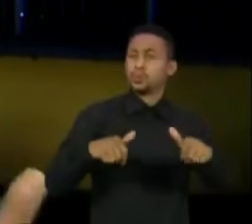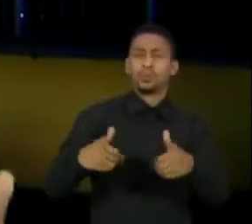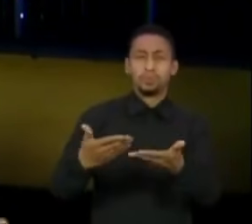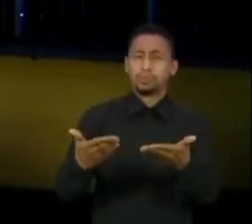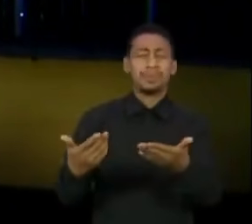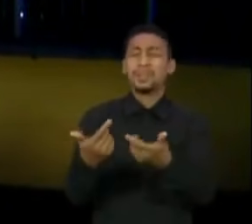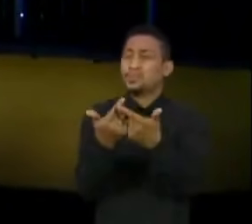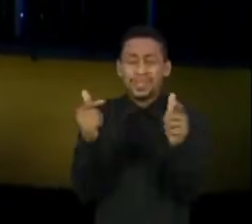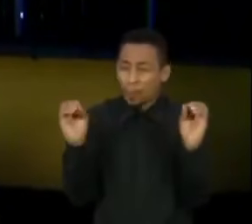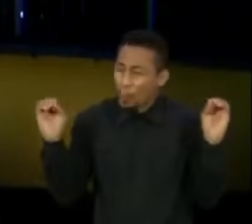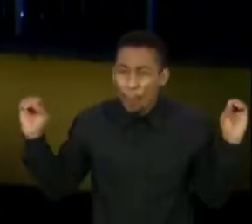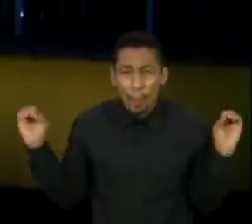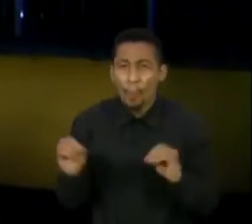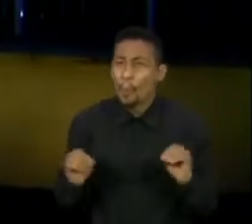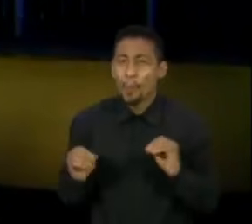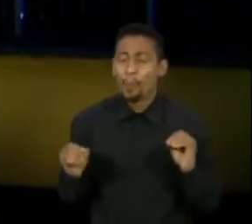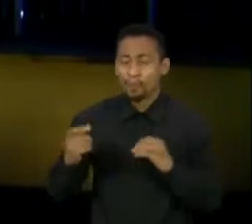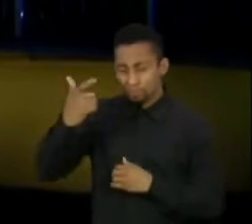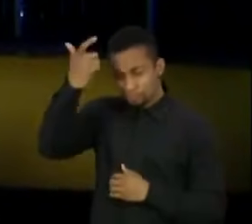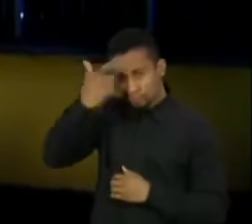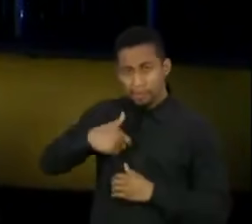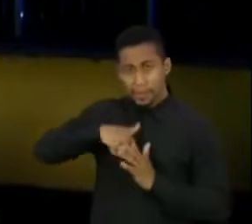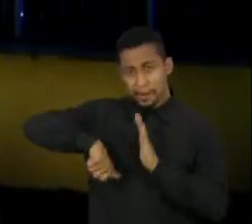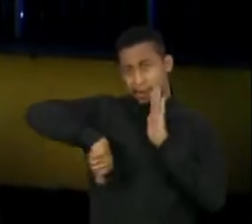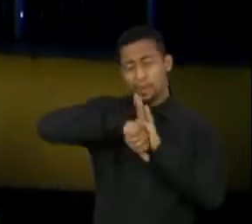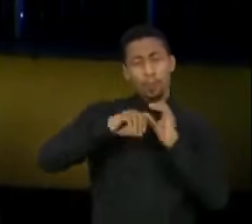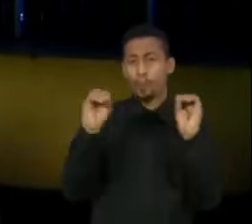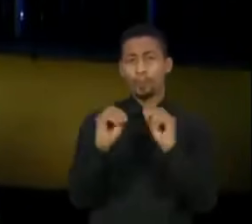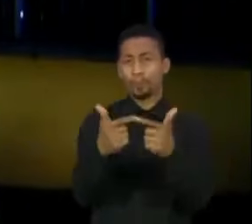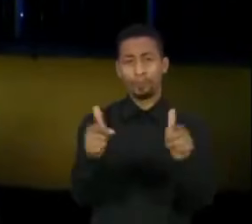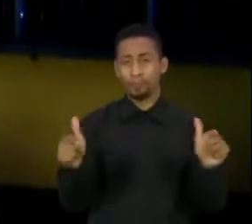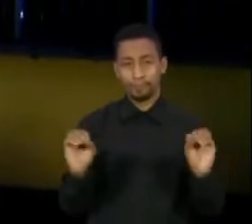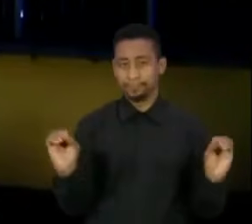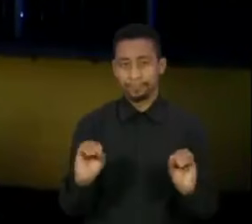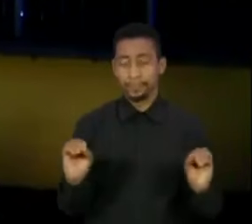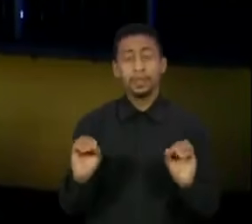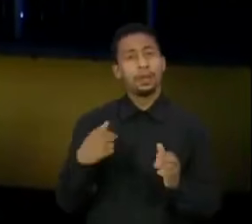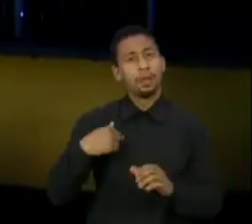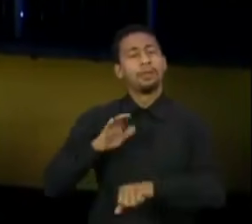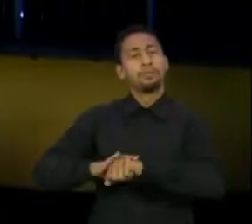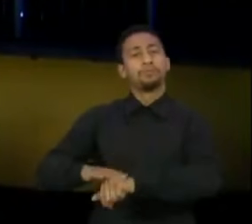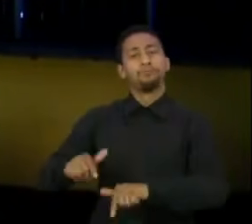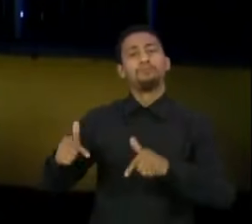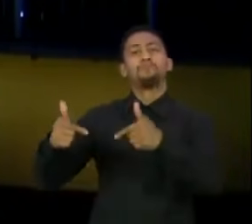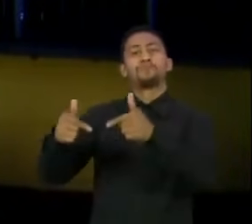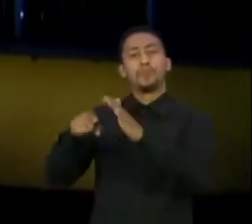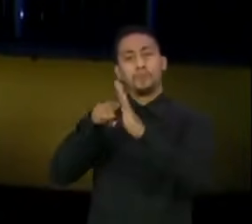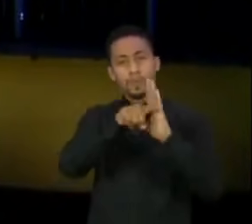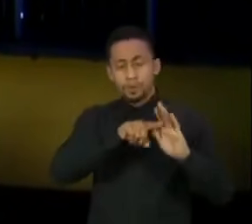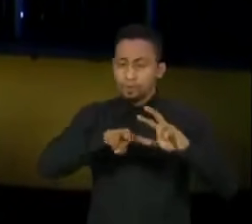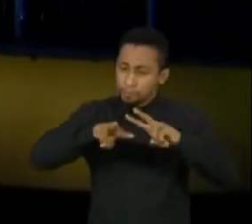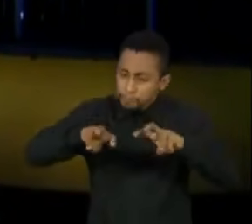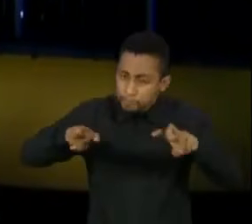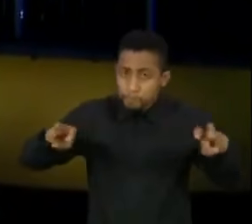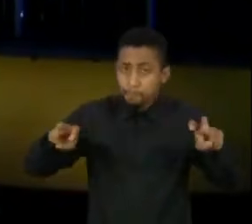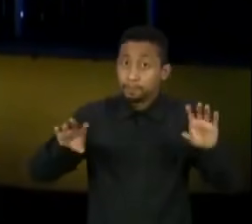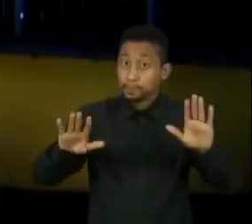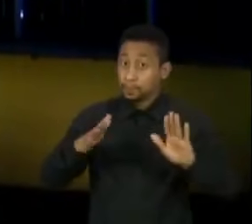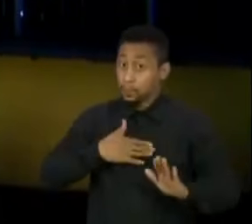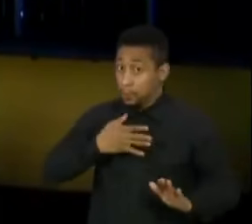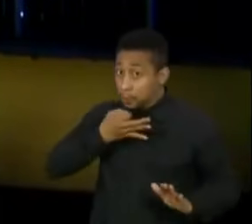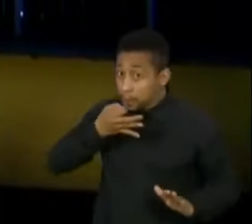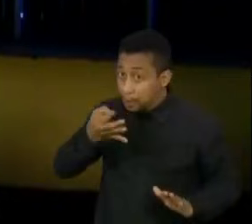absolutamente nada que possa me incriminar eu sempre defendi a investigação acho